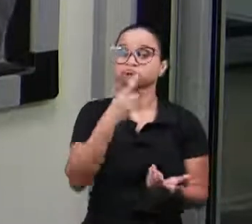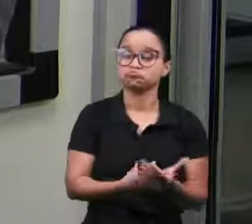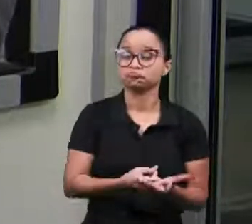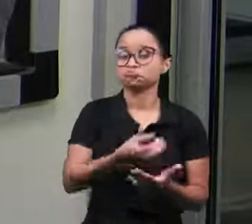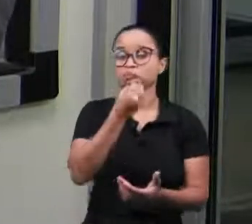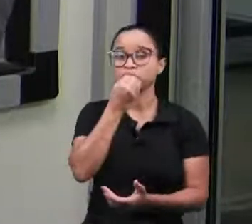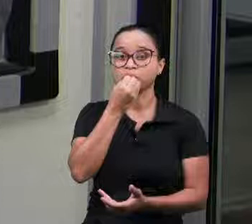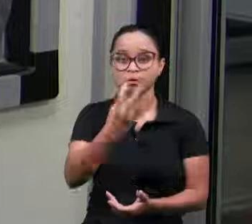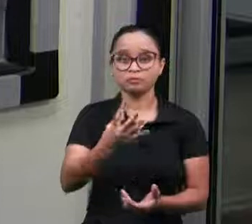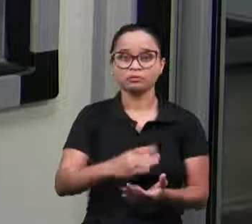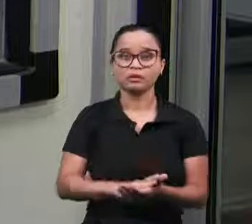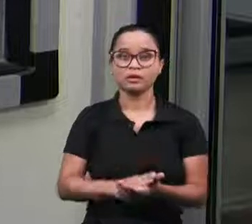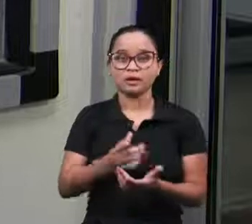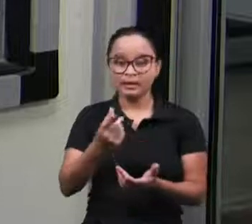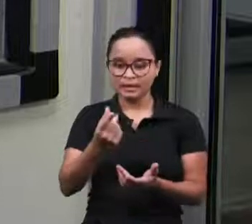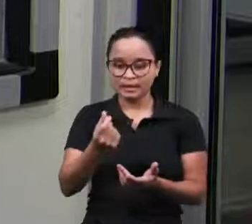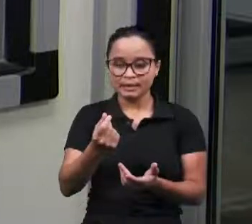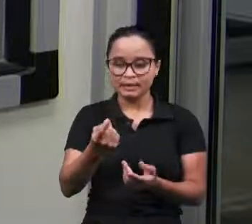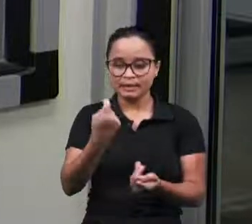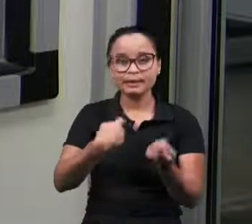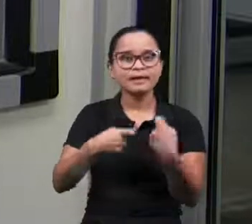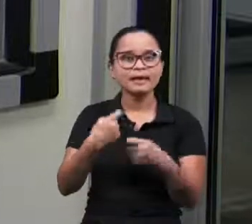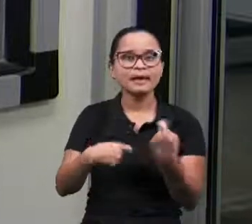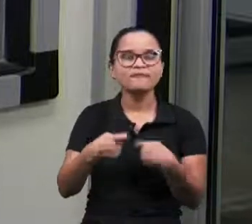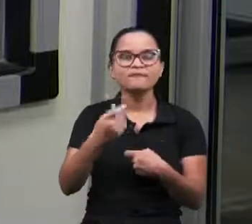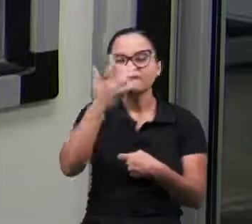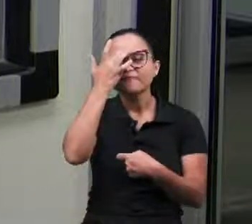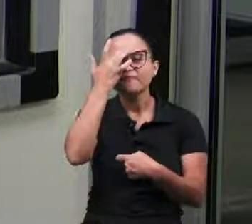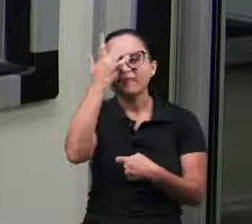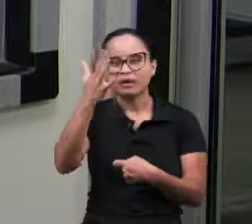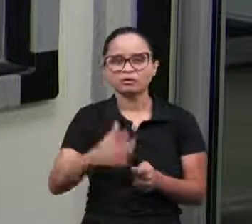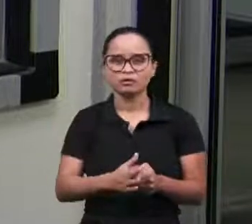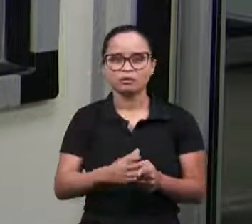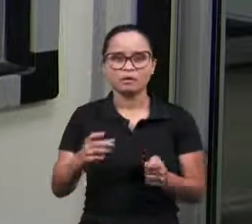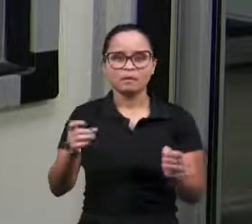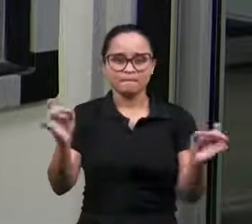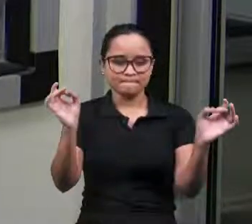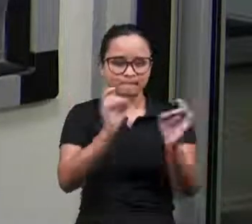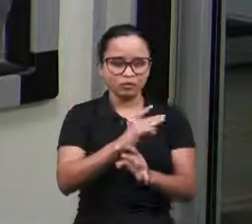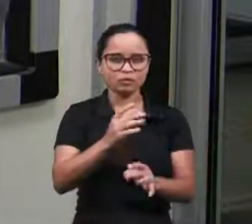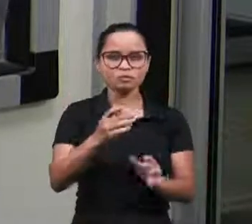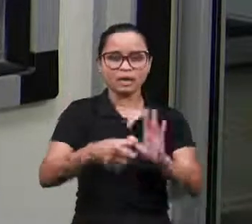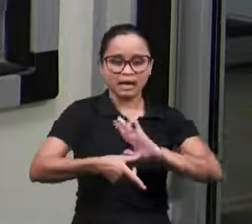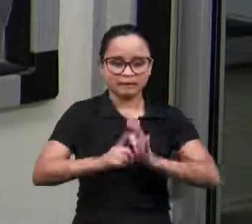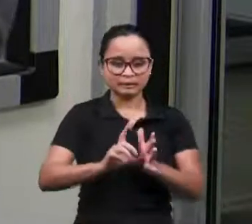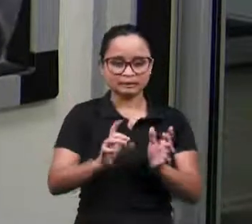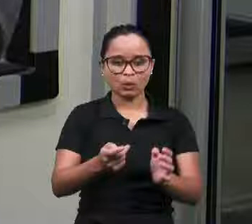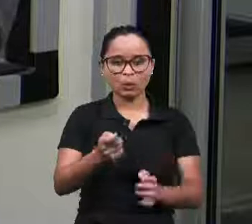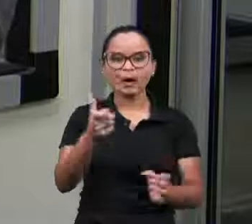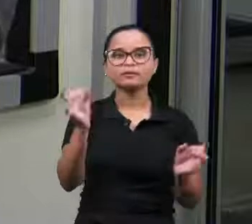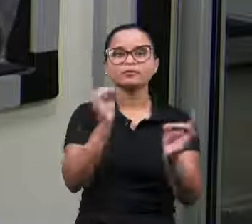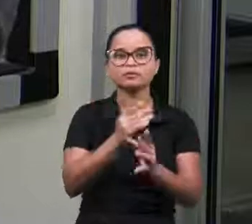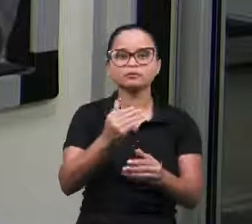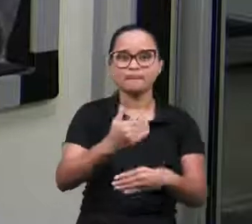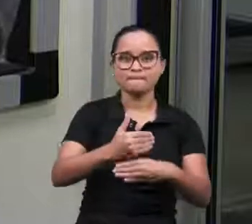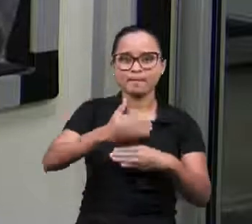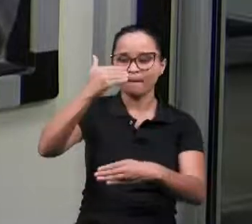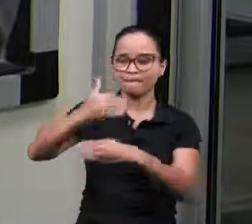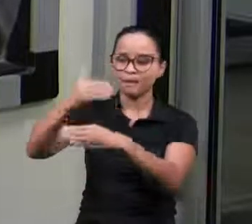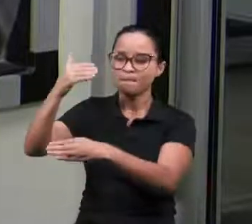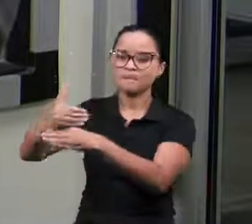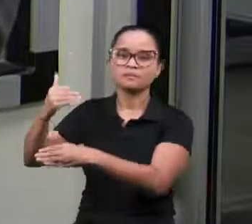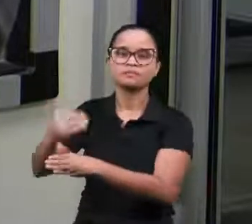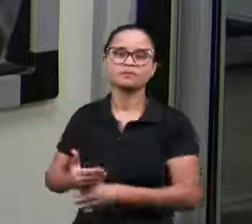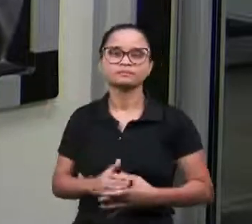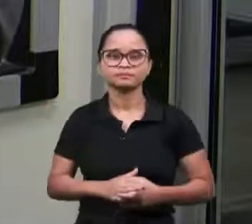e econômico e fácil de executar, porque era pré-montado. Não é? Você já viu aquela mesinha que você